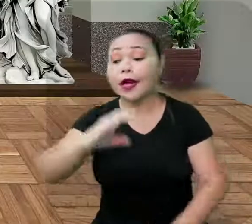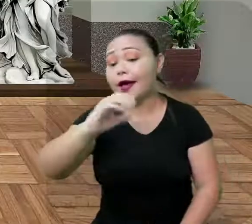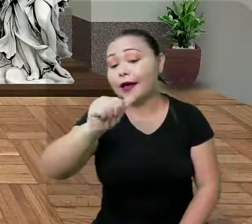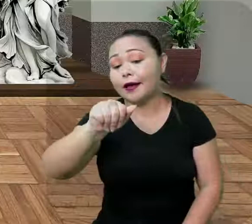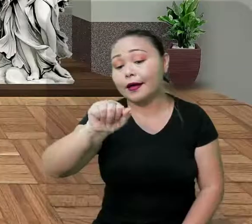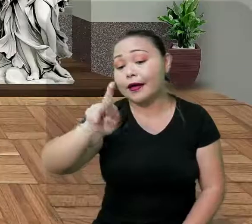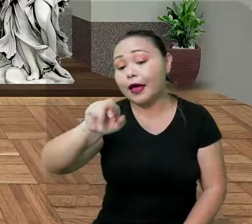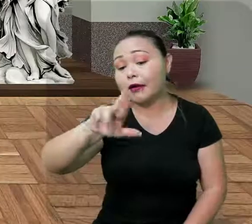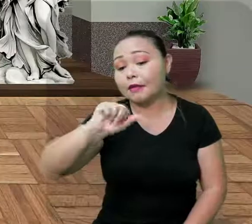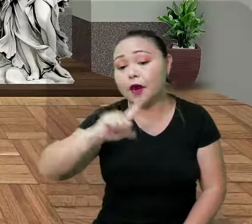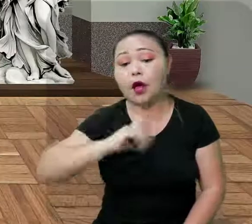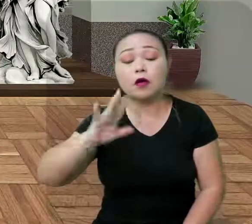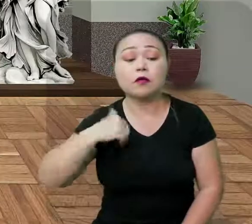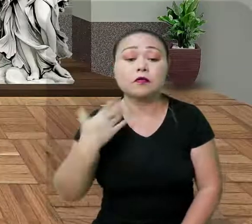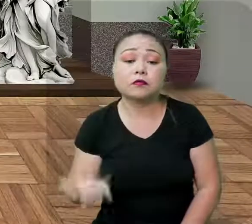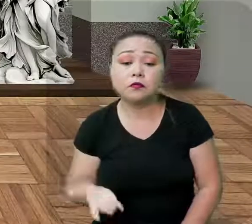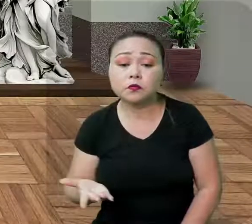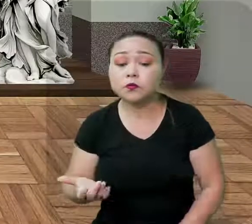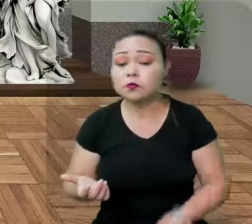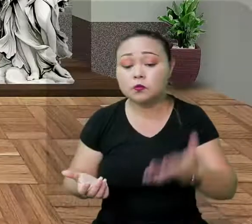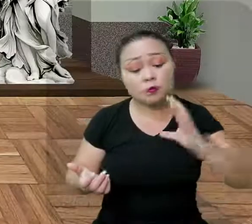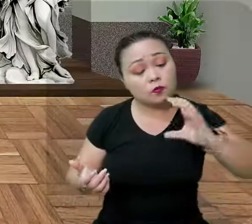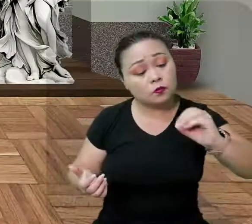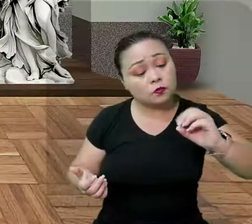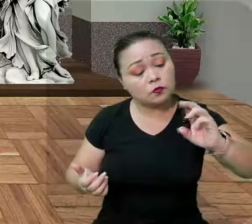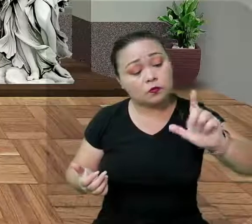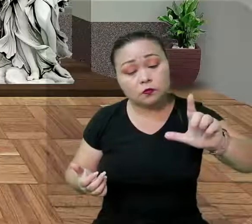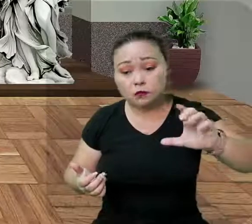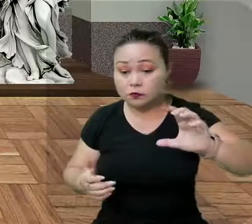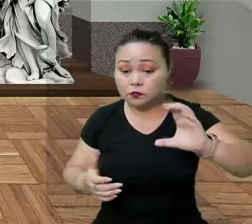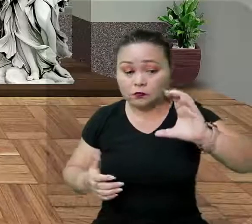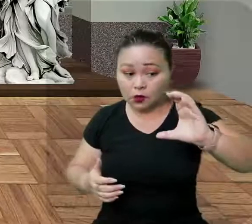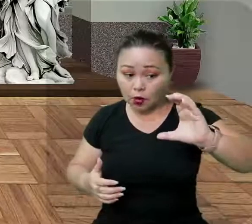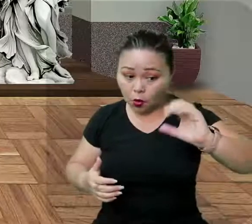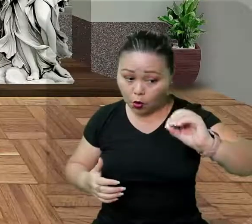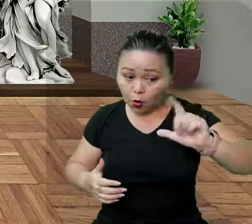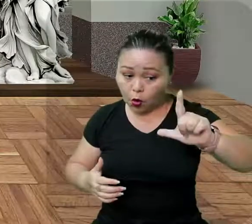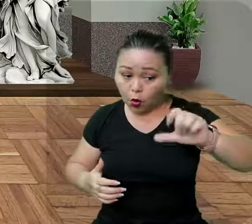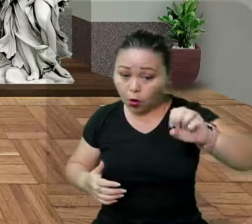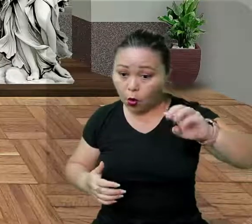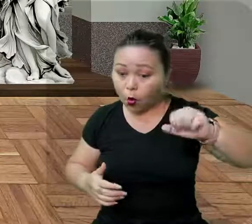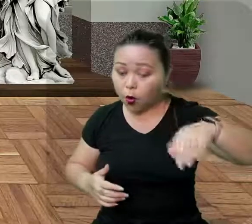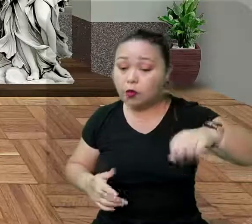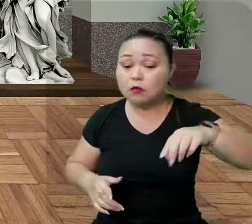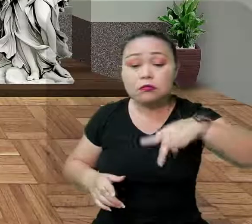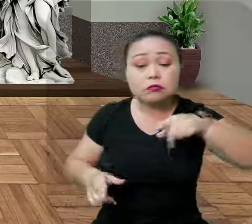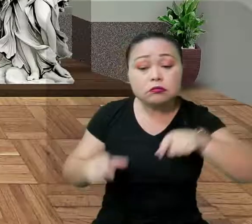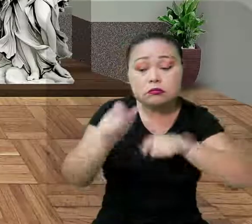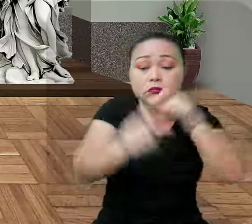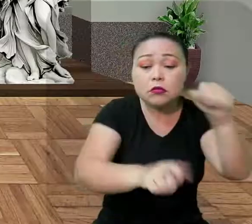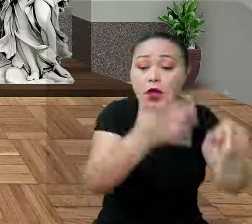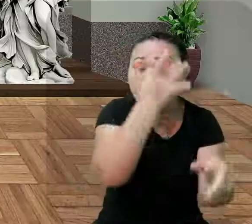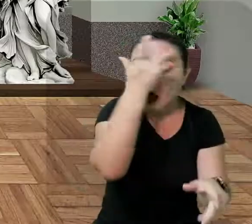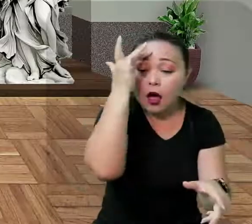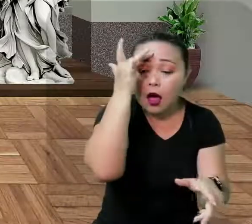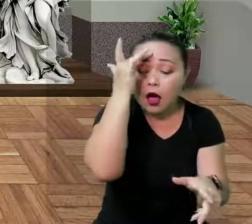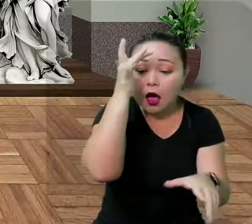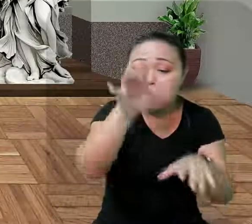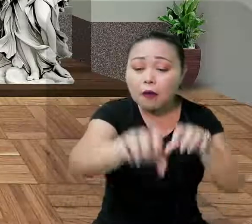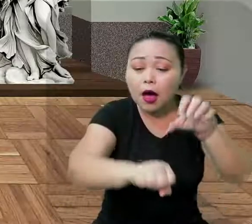repetiu programa acaba levando algumas unidades de pessoas aqui